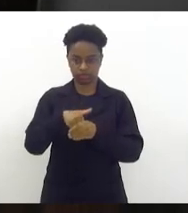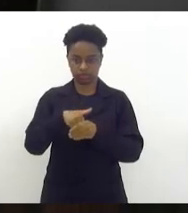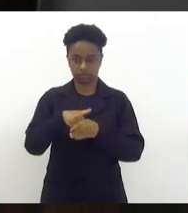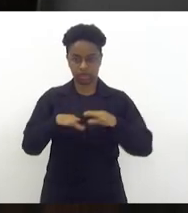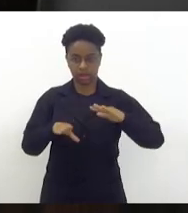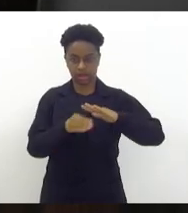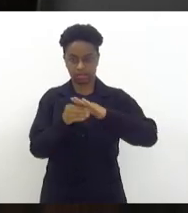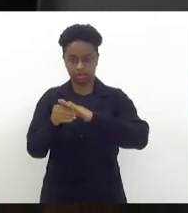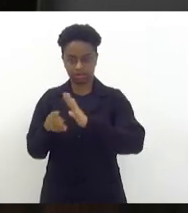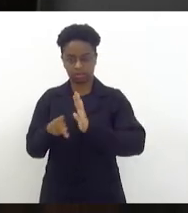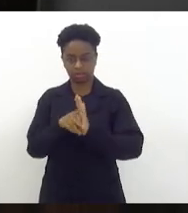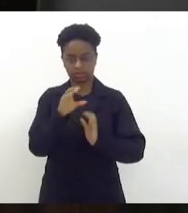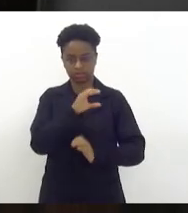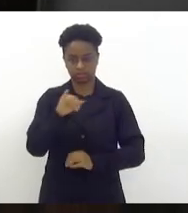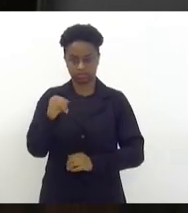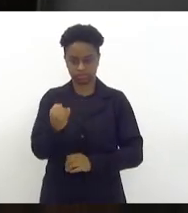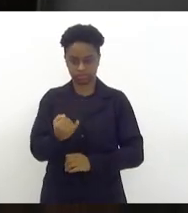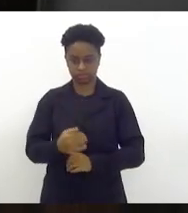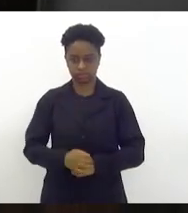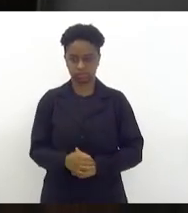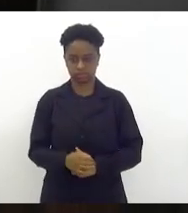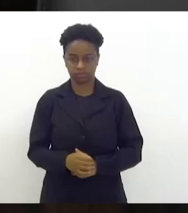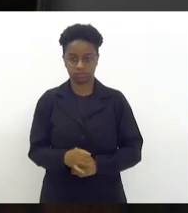da CCJ. As emendas da CCJ.